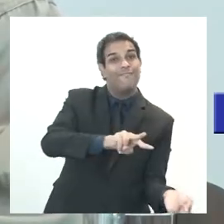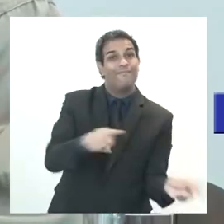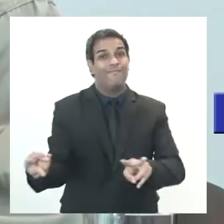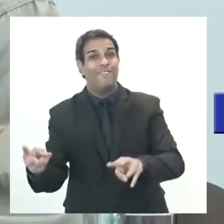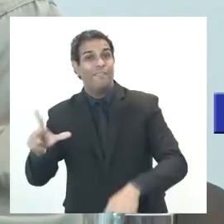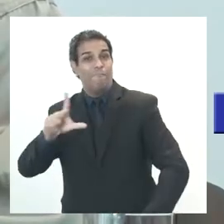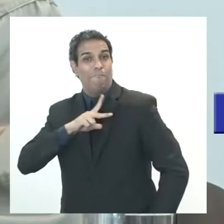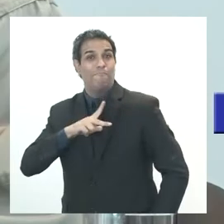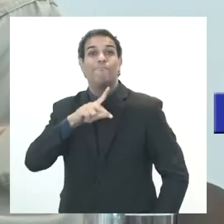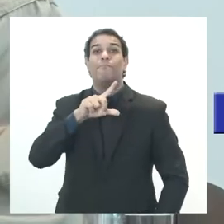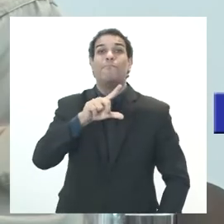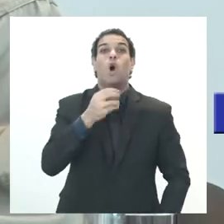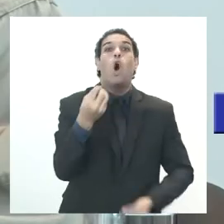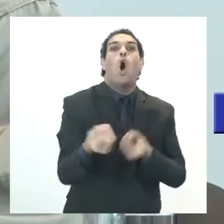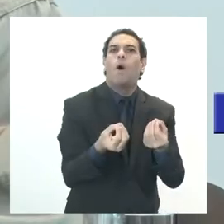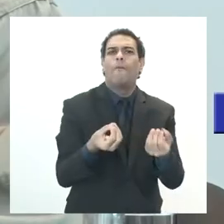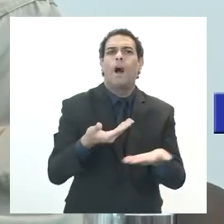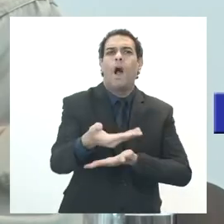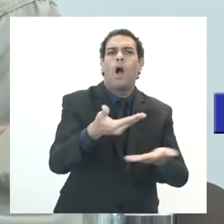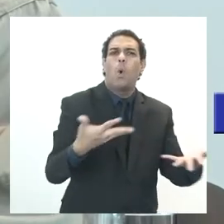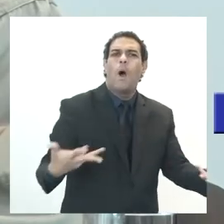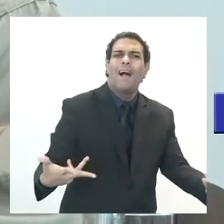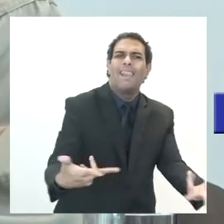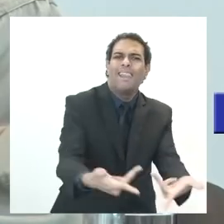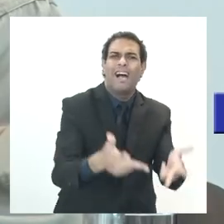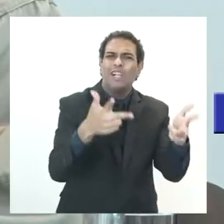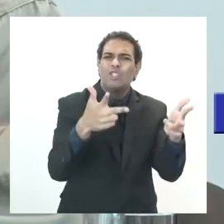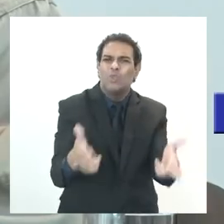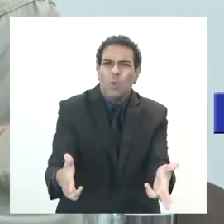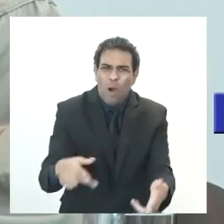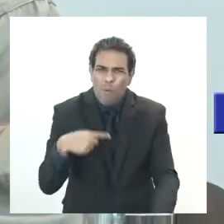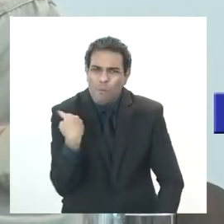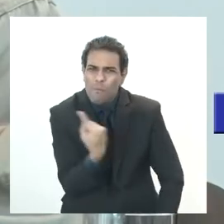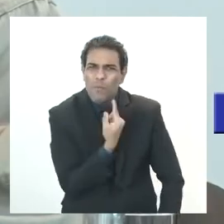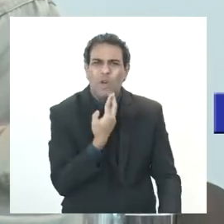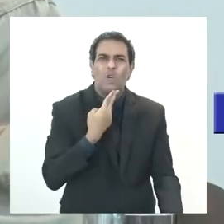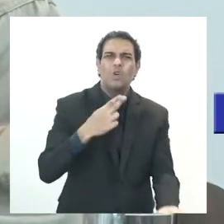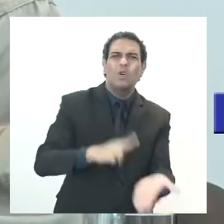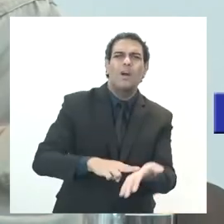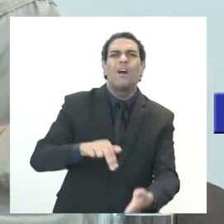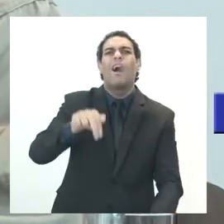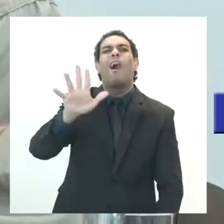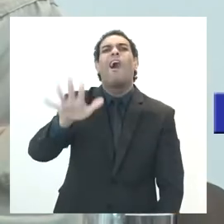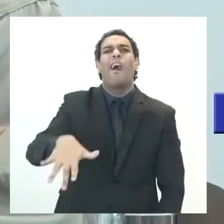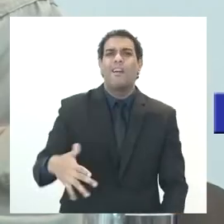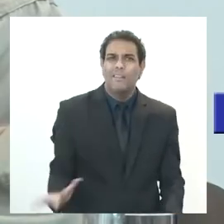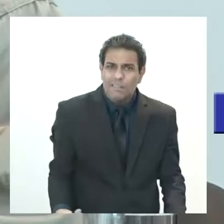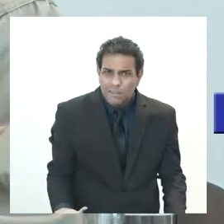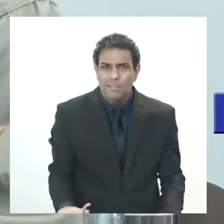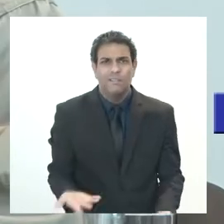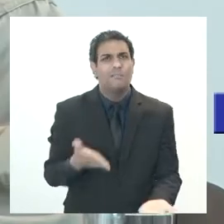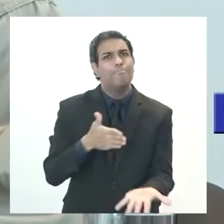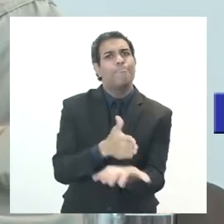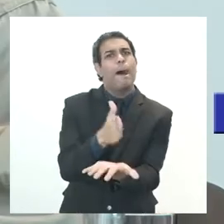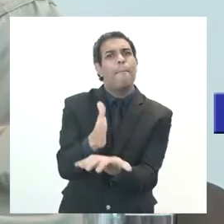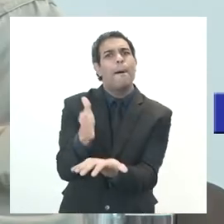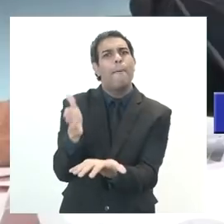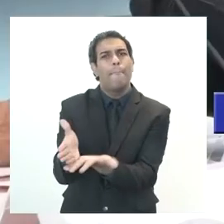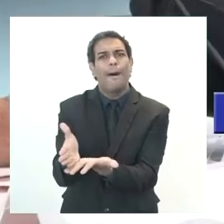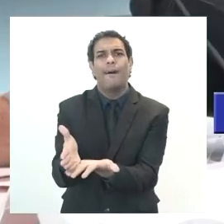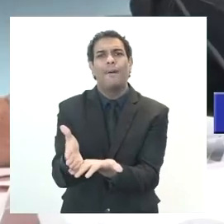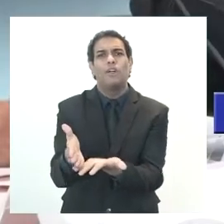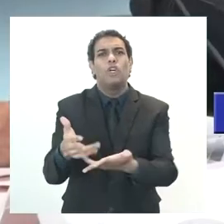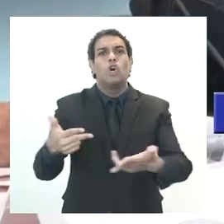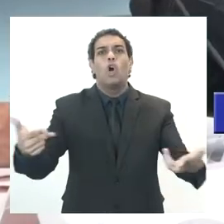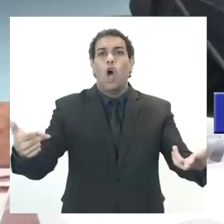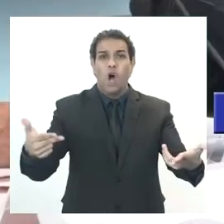outro anos quem vai prestar esse serviço quem vai prestar os serviços de logística de toda a eleição